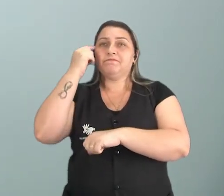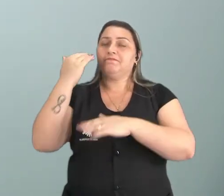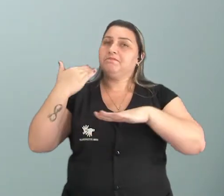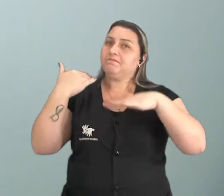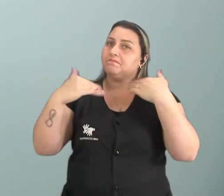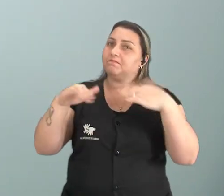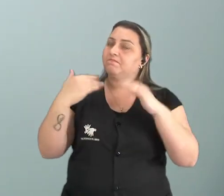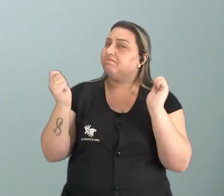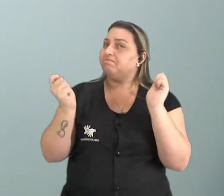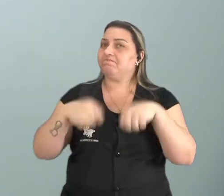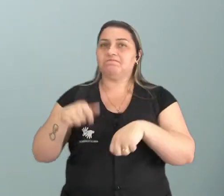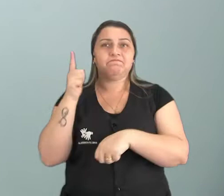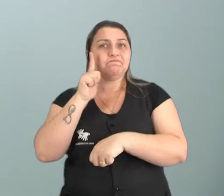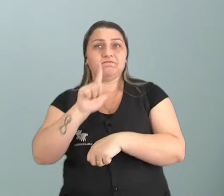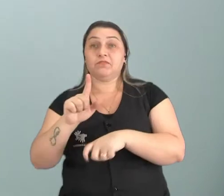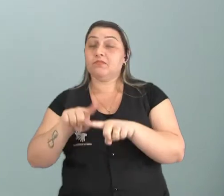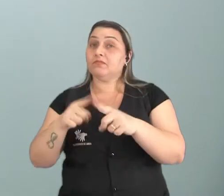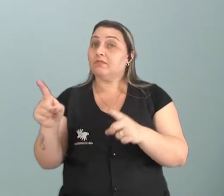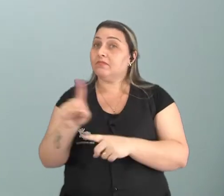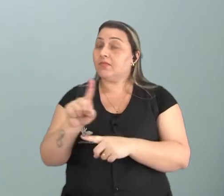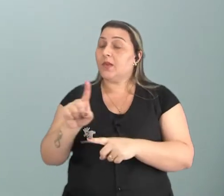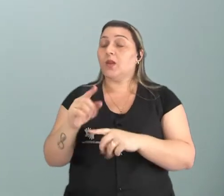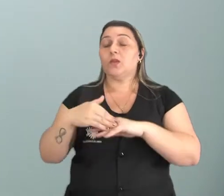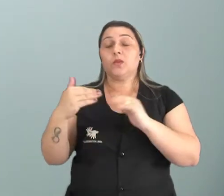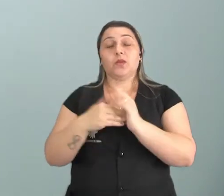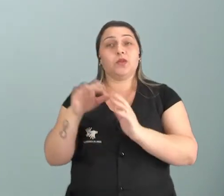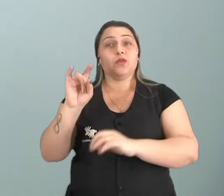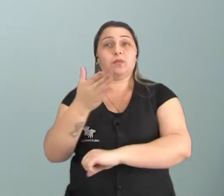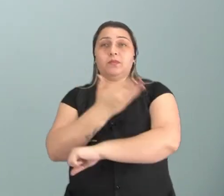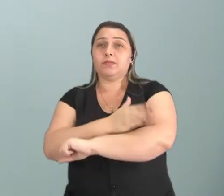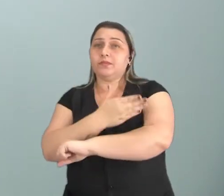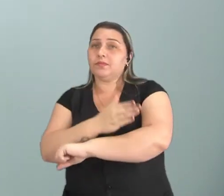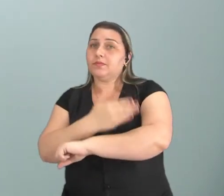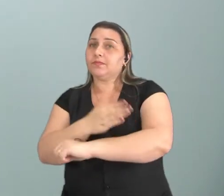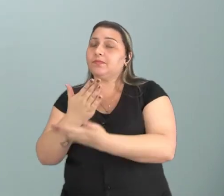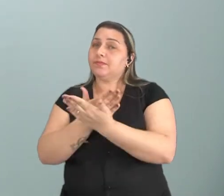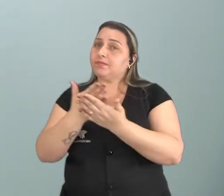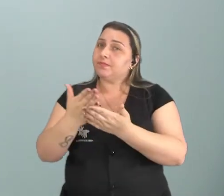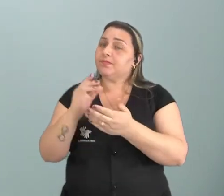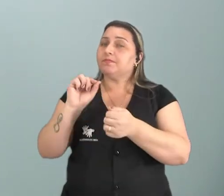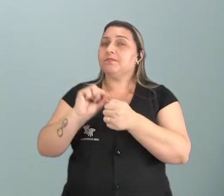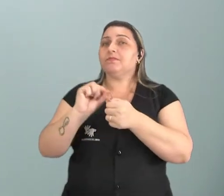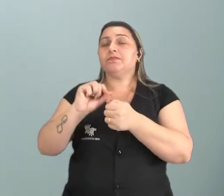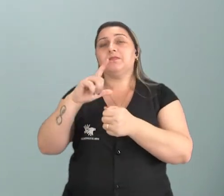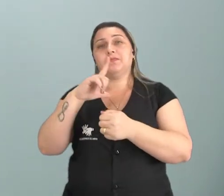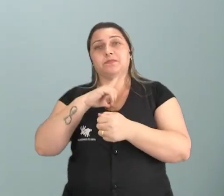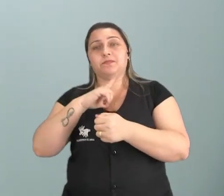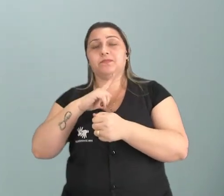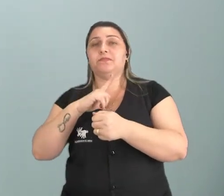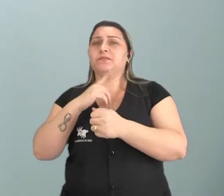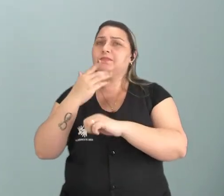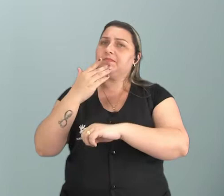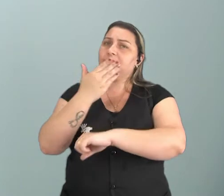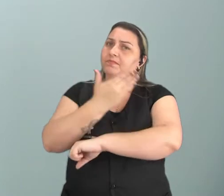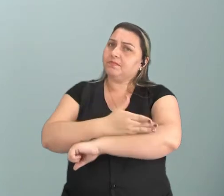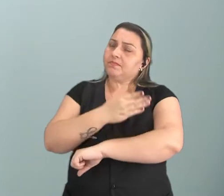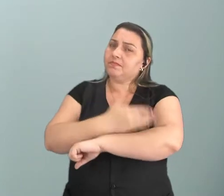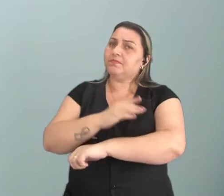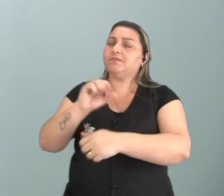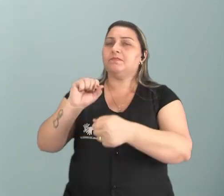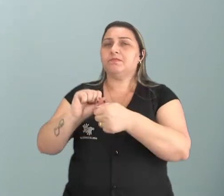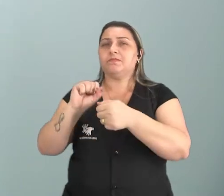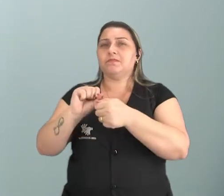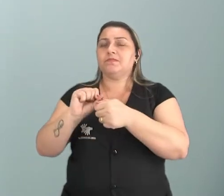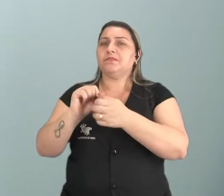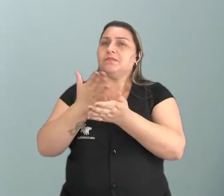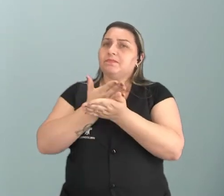movimentos impossíveis, né? Mas não, é tudo questão de prática. Quando a gente começa a fazer, tem os exercícios que a gente vai fazendo